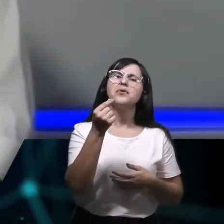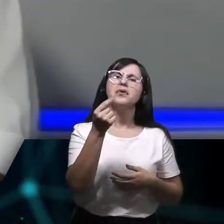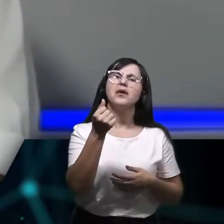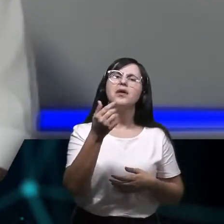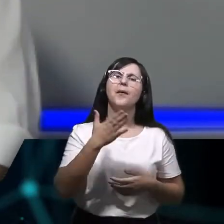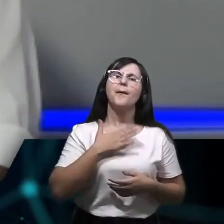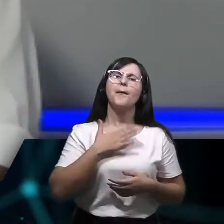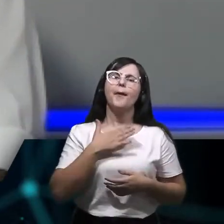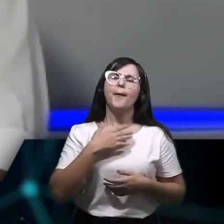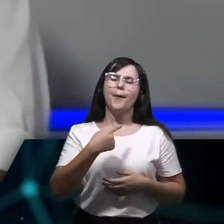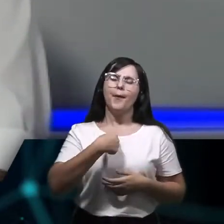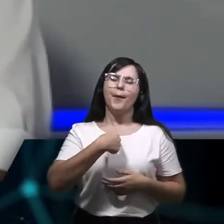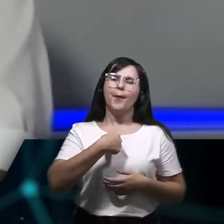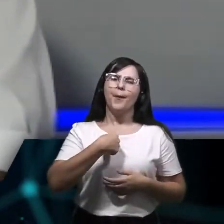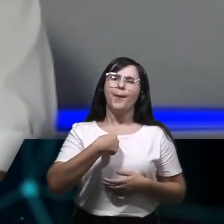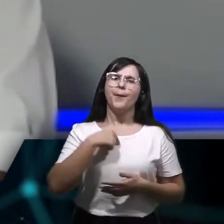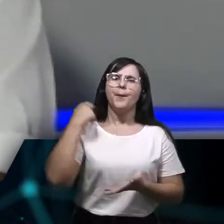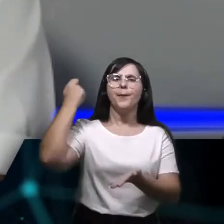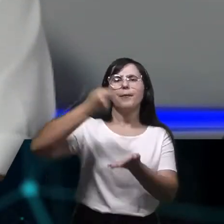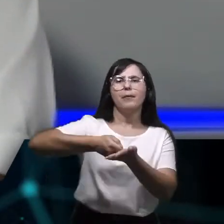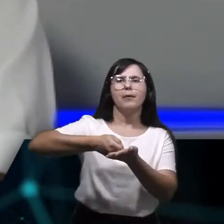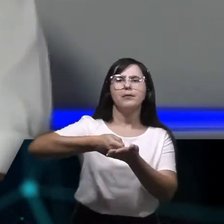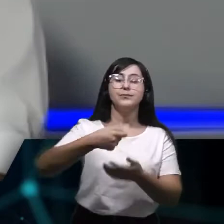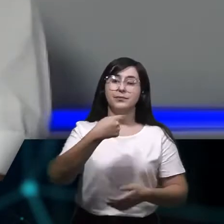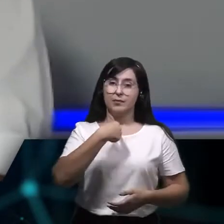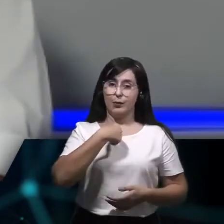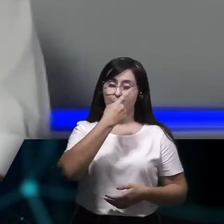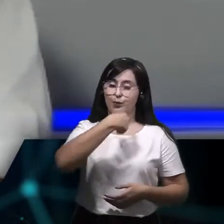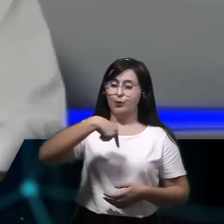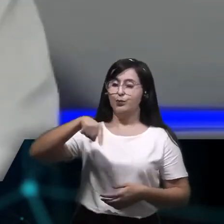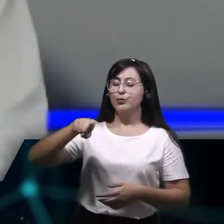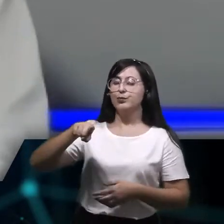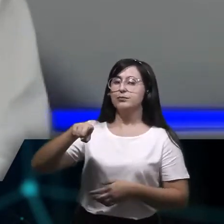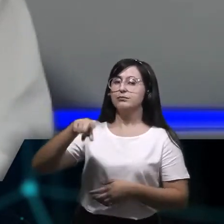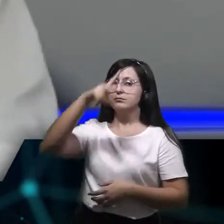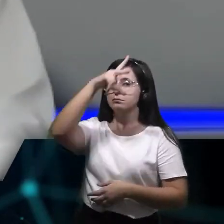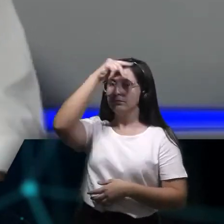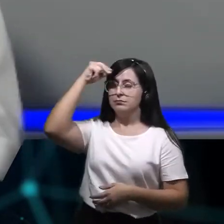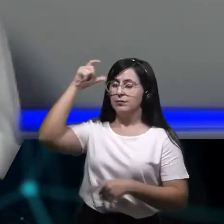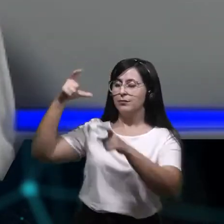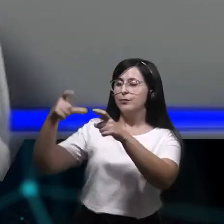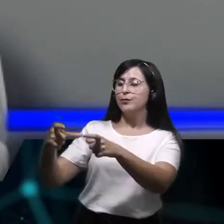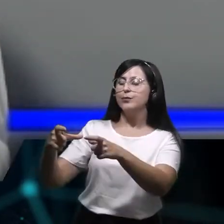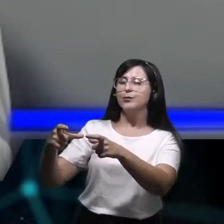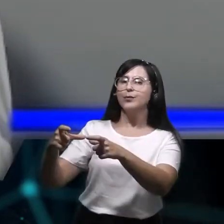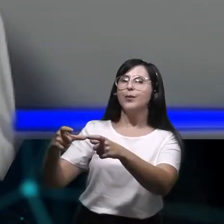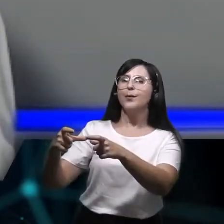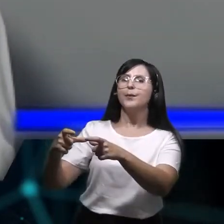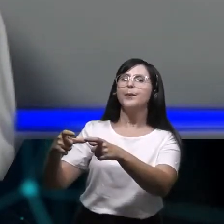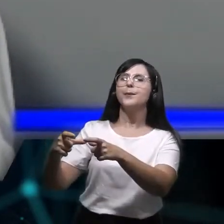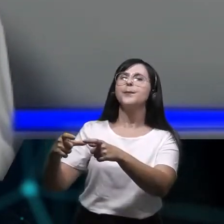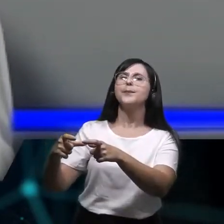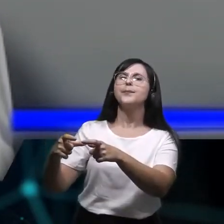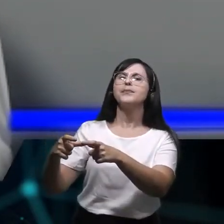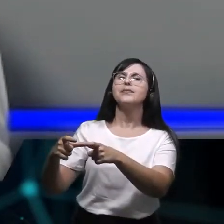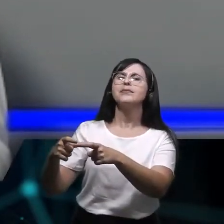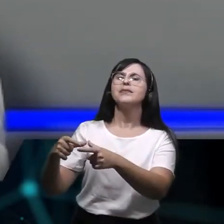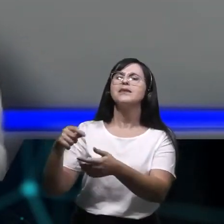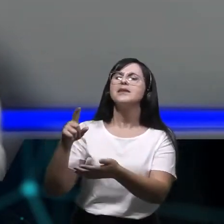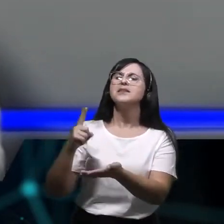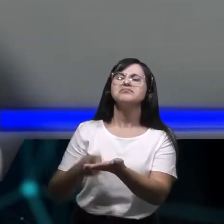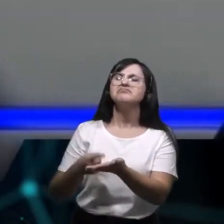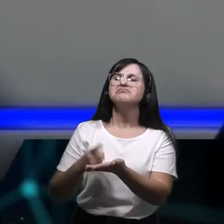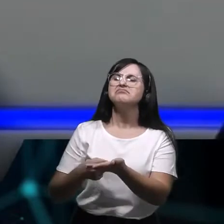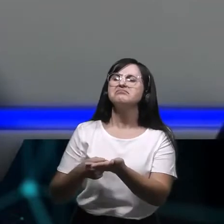aqui informações que fui na prefeitura, pedi, né? Está protocolado aqui para saber qual é o débito que eu tinha, e até hoje ninguém nunca